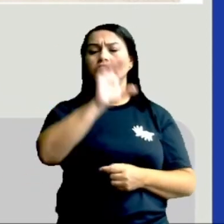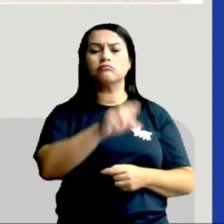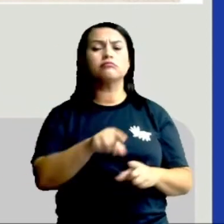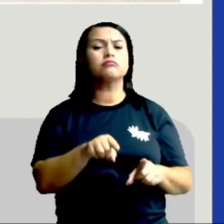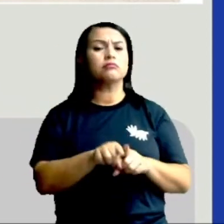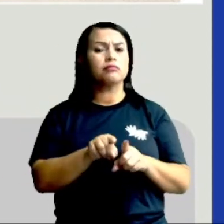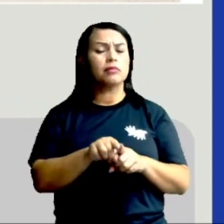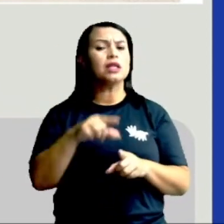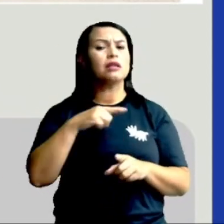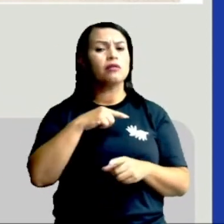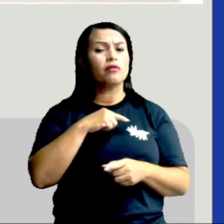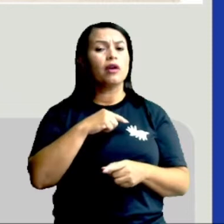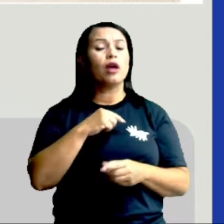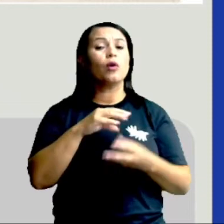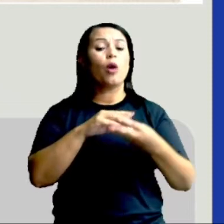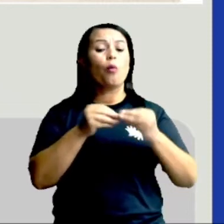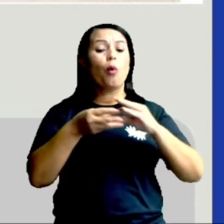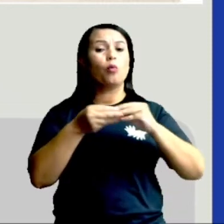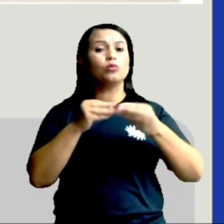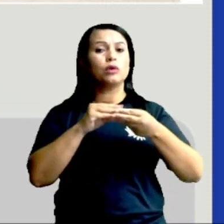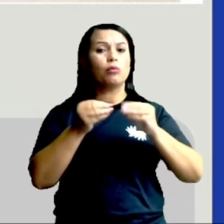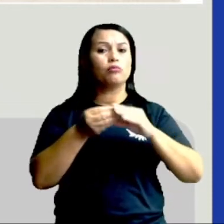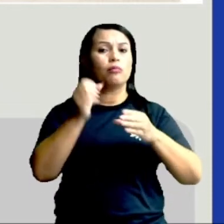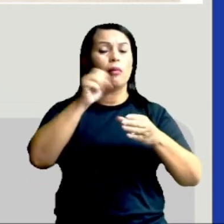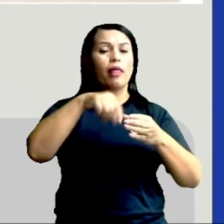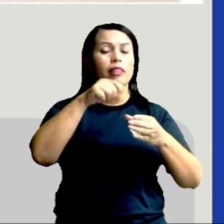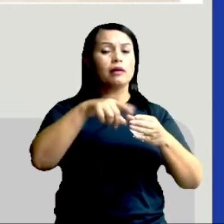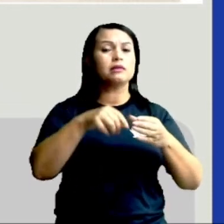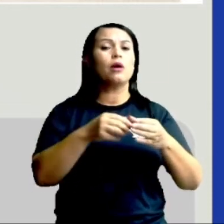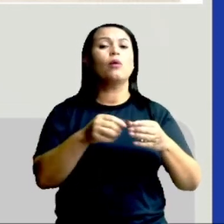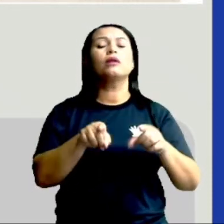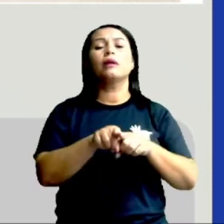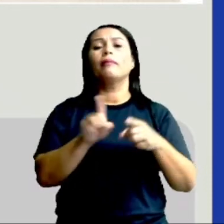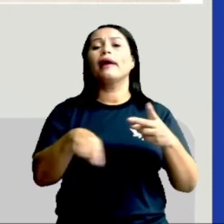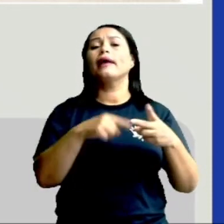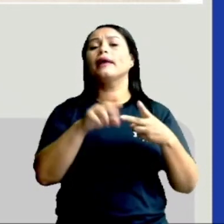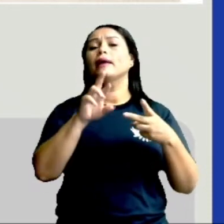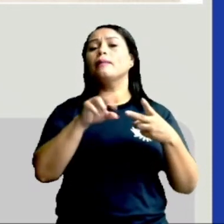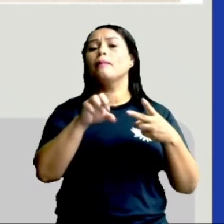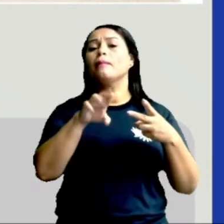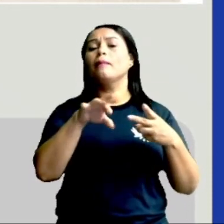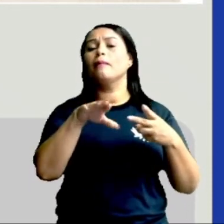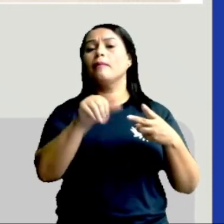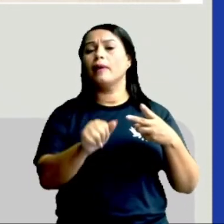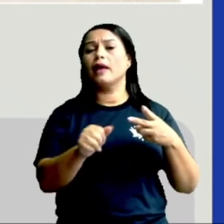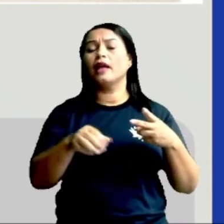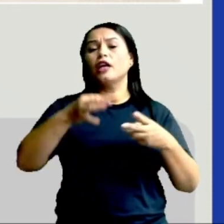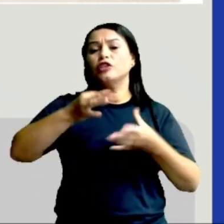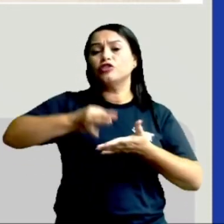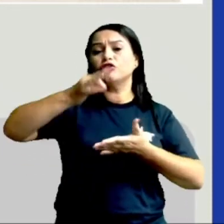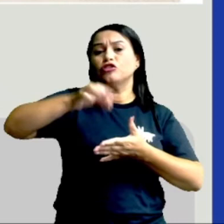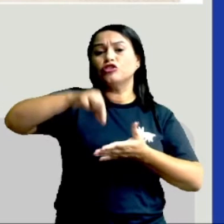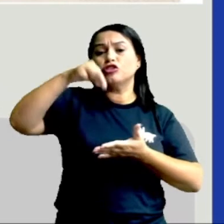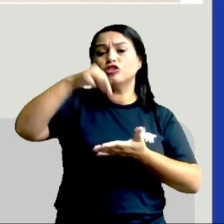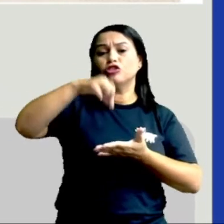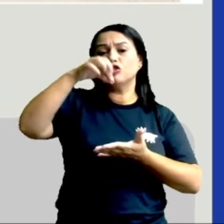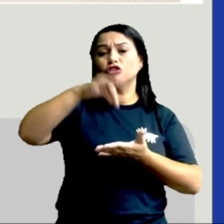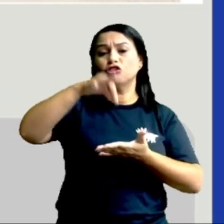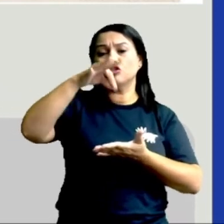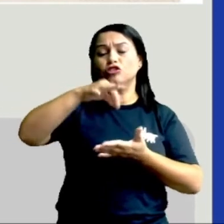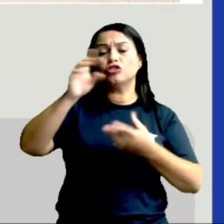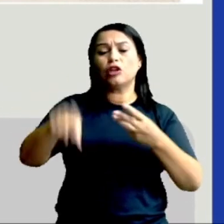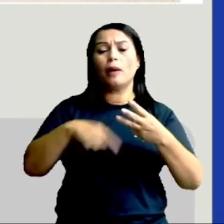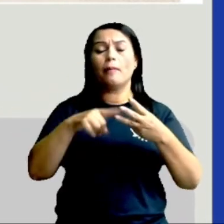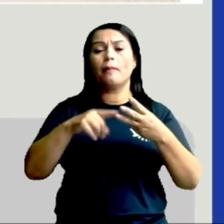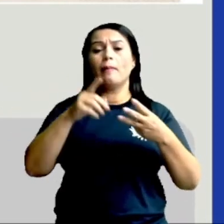tiveram bastante cultivo do algodão. Em Ribeira, foi o cultivo de chá. Na Paraíba, foi a